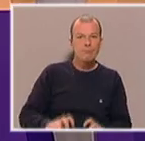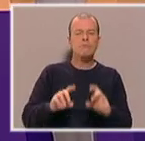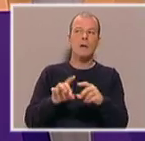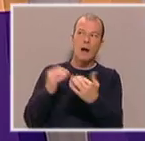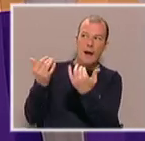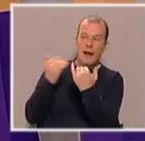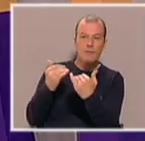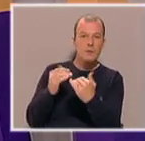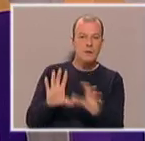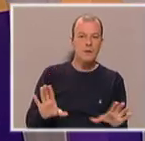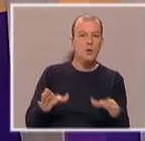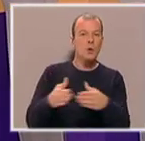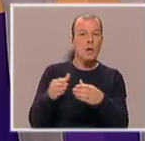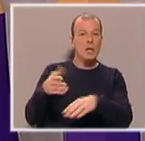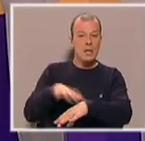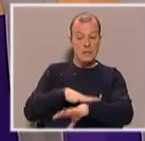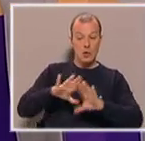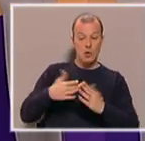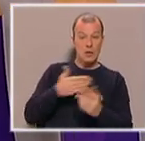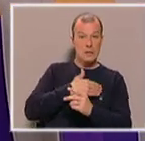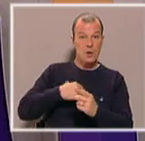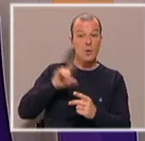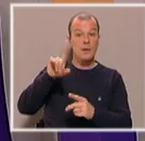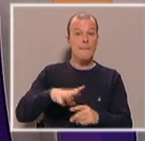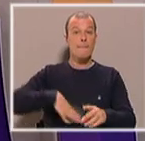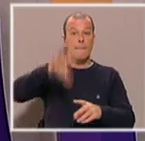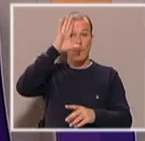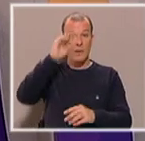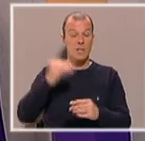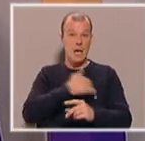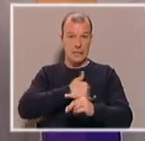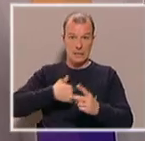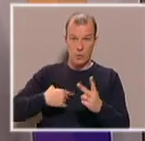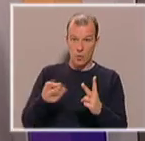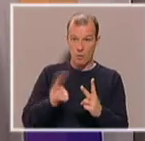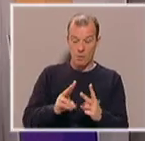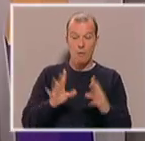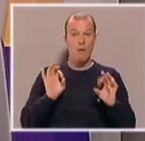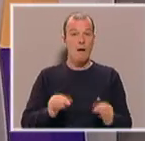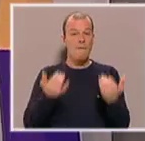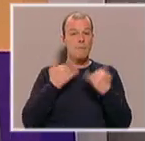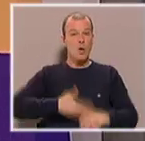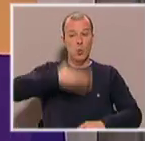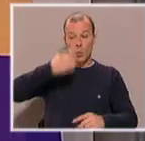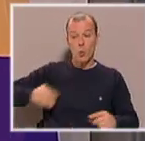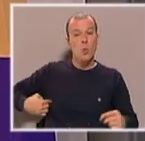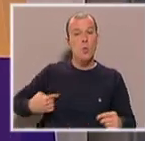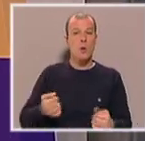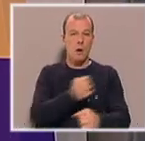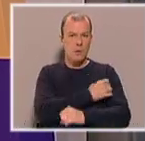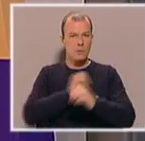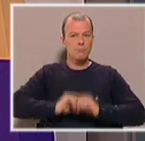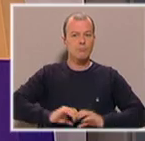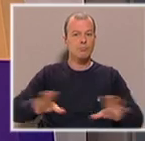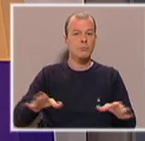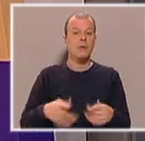informação referida pela Direção-Geral de Saúde e pelo Ministério da Saúde. Portanto, esta informação todos os dias chega à nossa casa, na